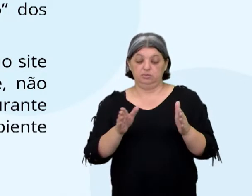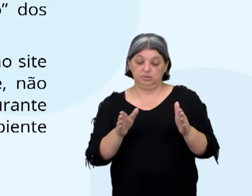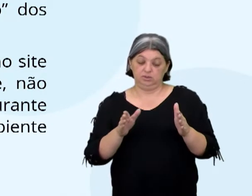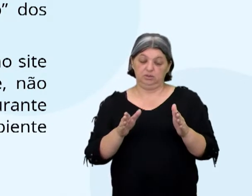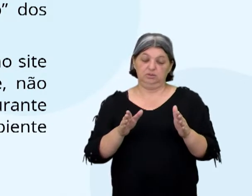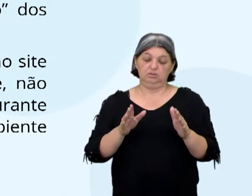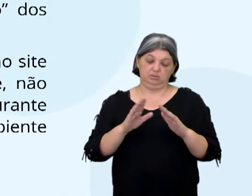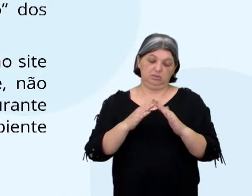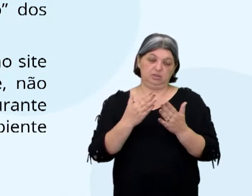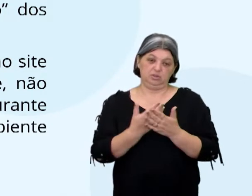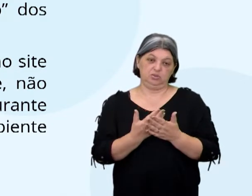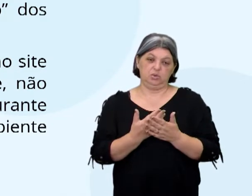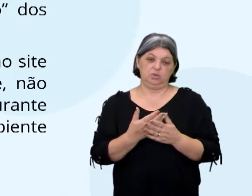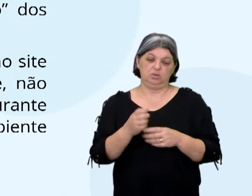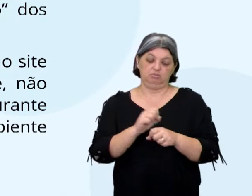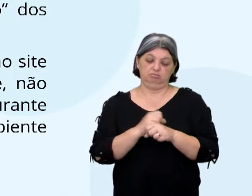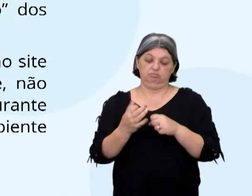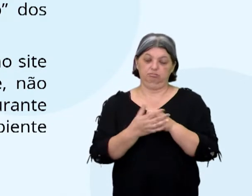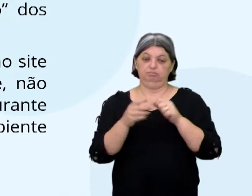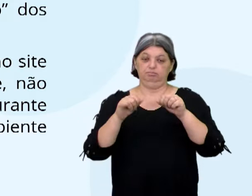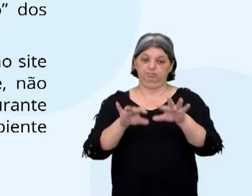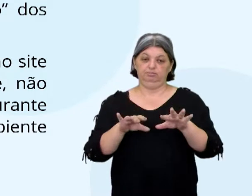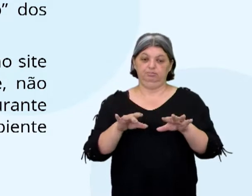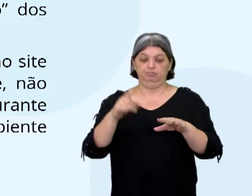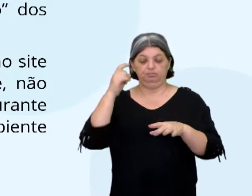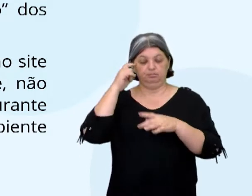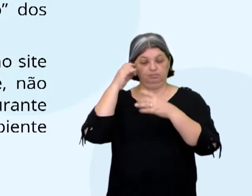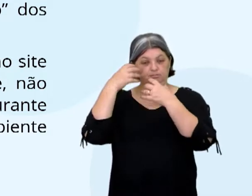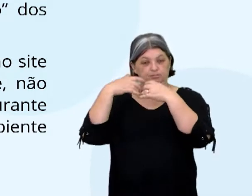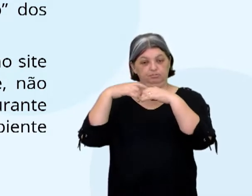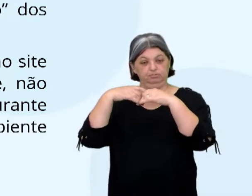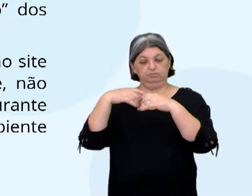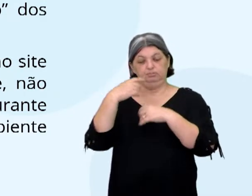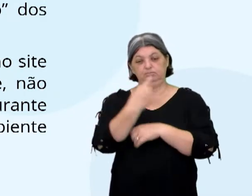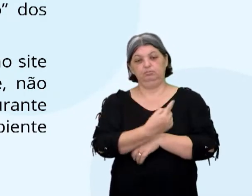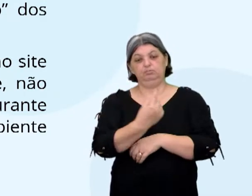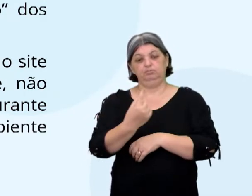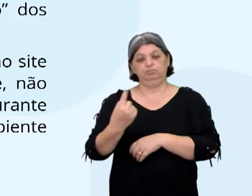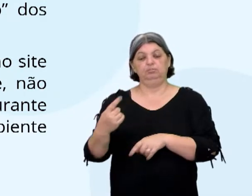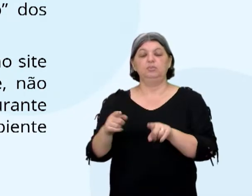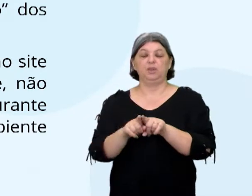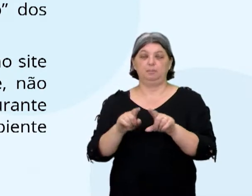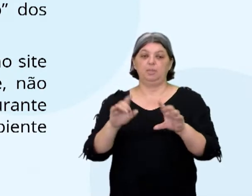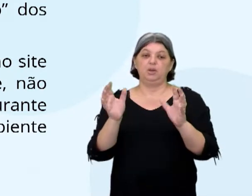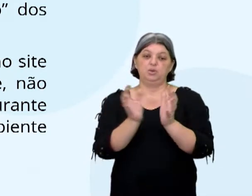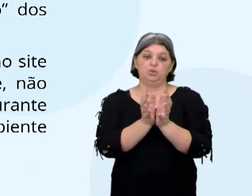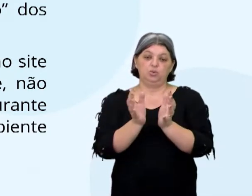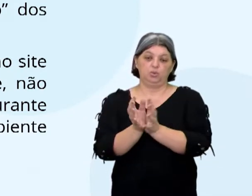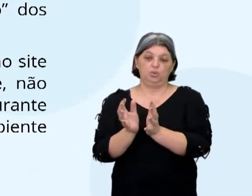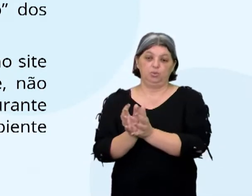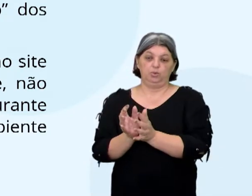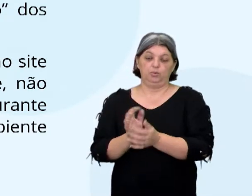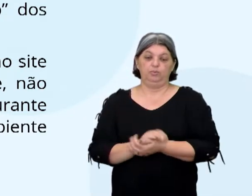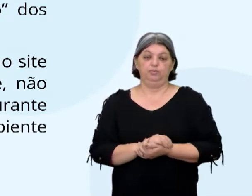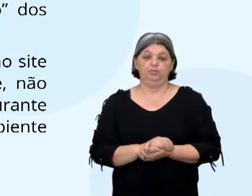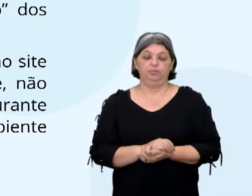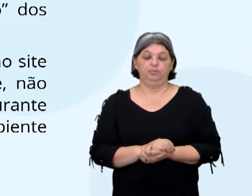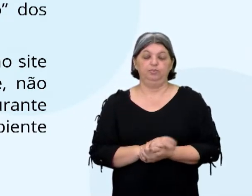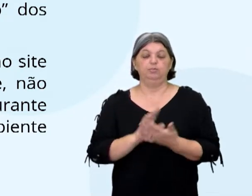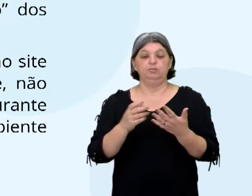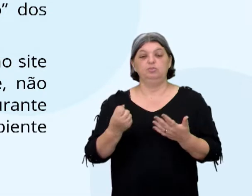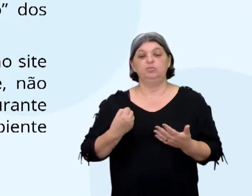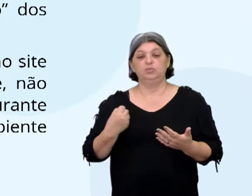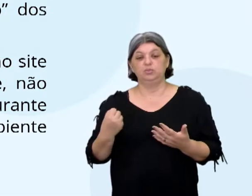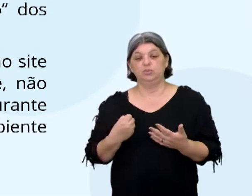Brasil, uma reflexão individual e, além disso, uma reflexão coletiva também, tá? A de que os números